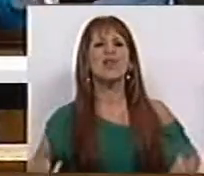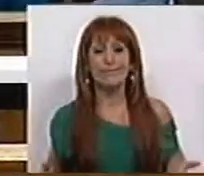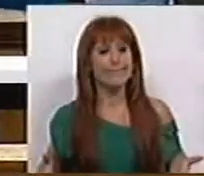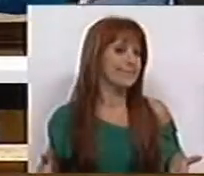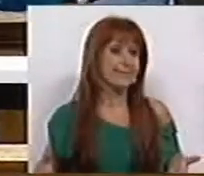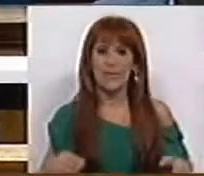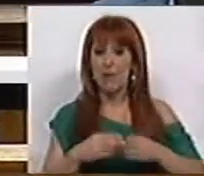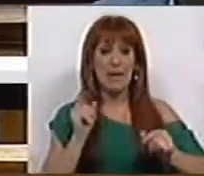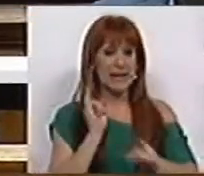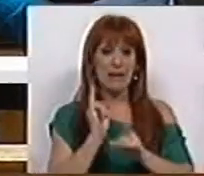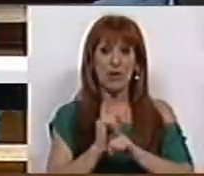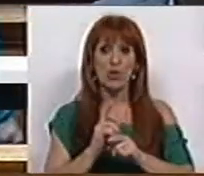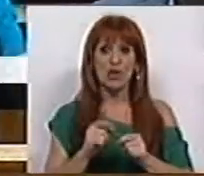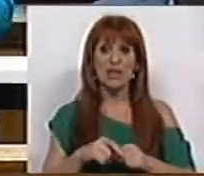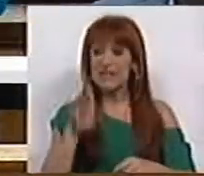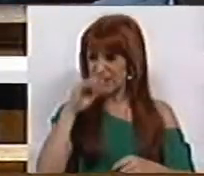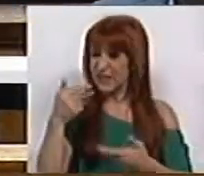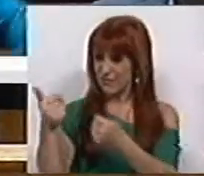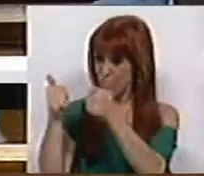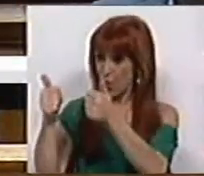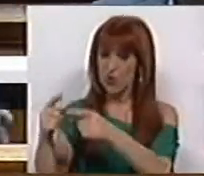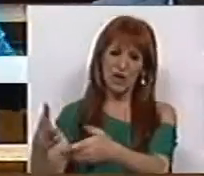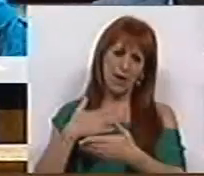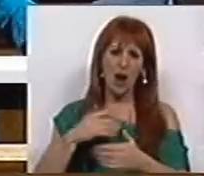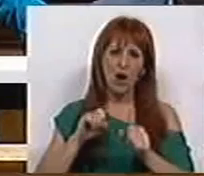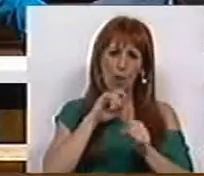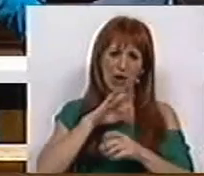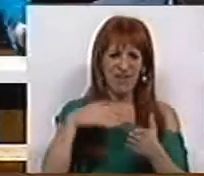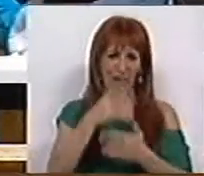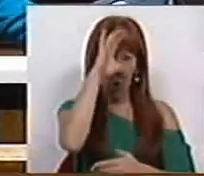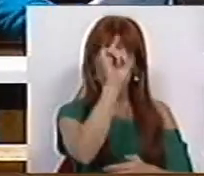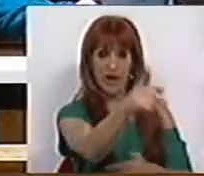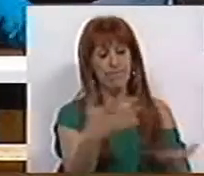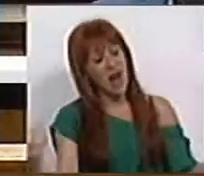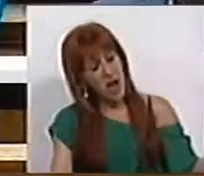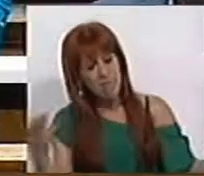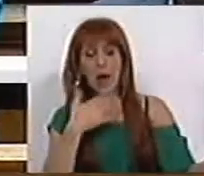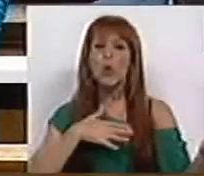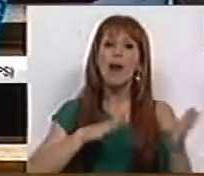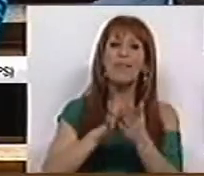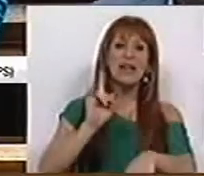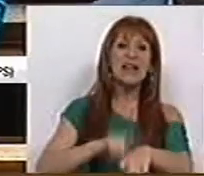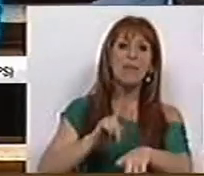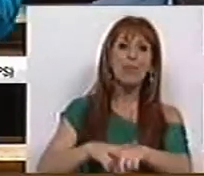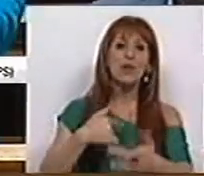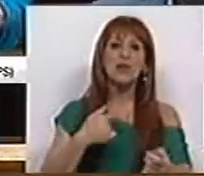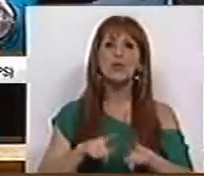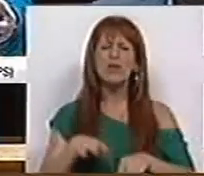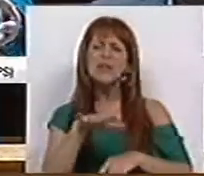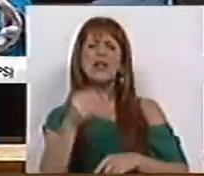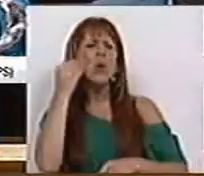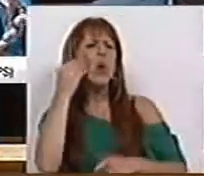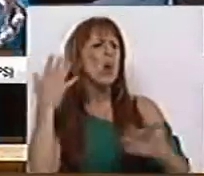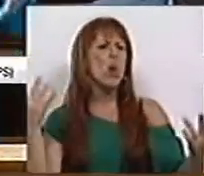esta matéria se fossem generosos davam esta oportunidade ao ver e eu quero aproveitar este tempo para nós nos